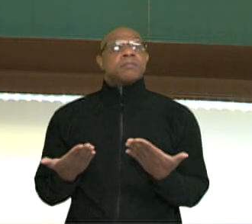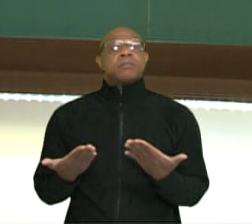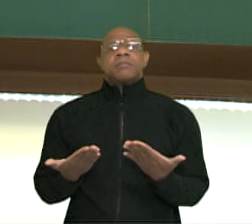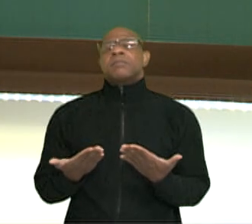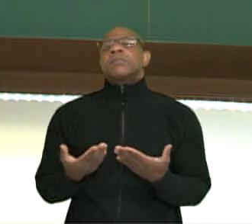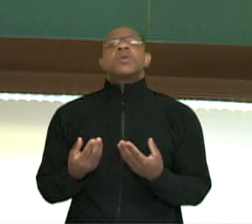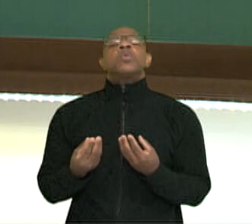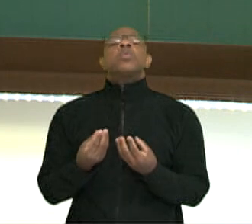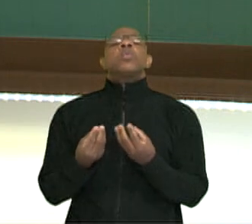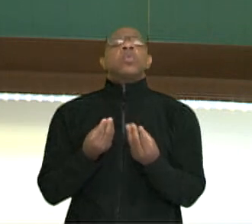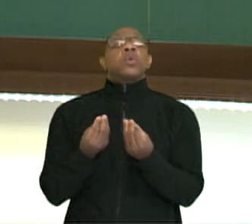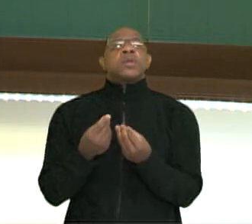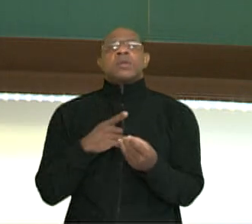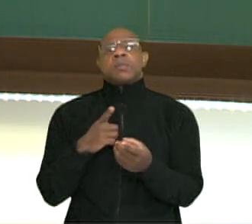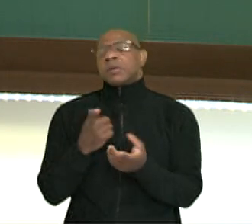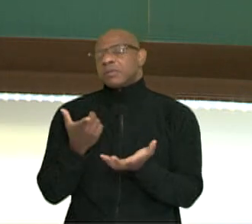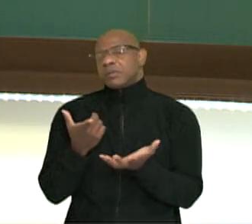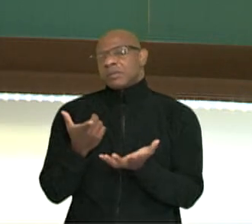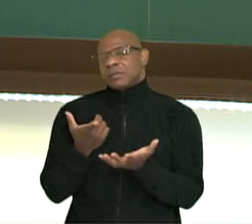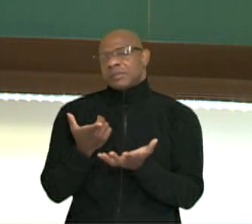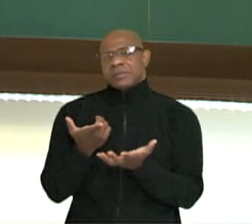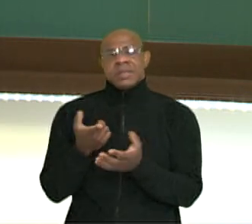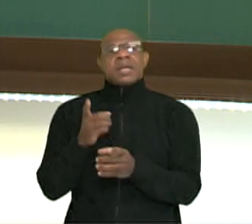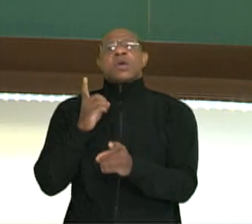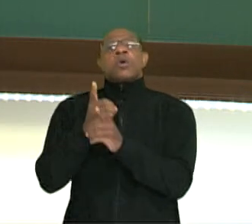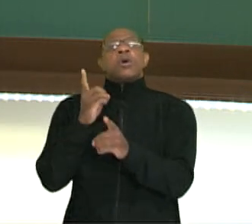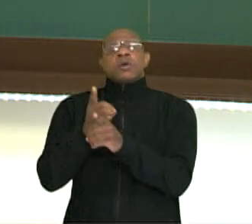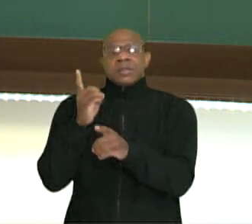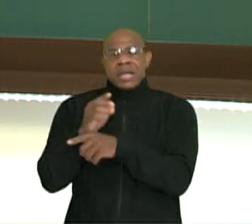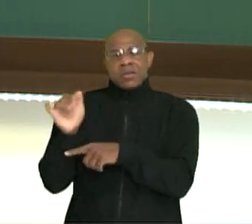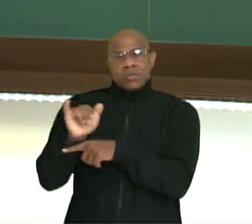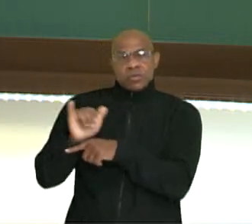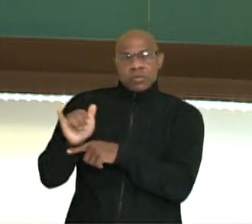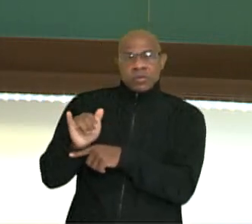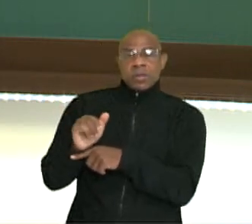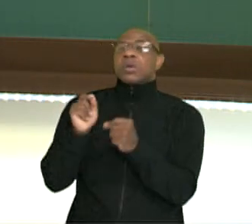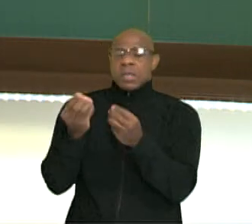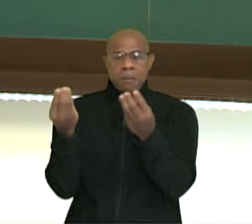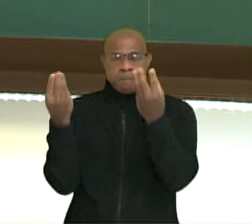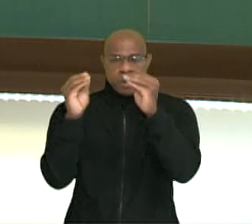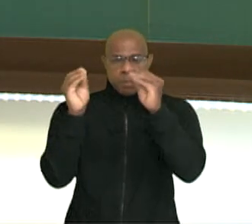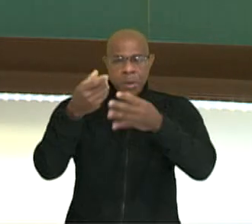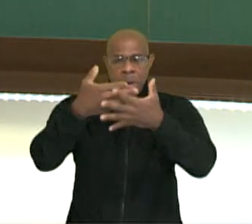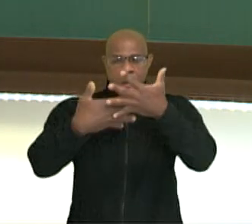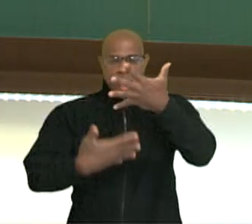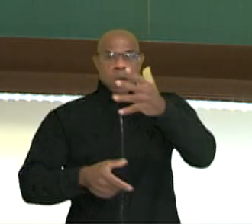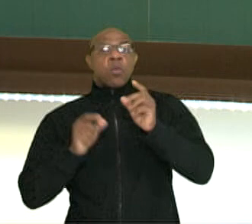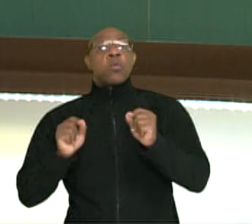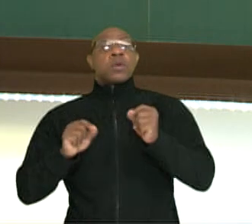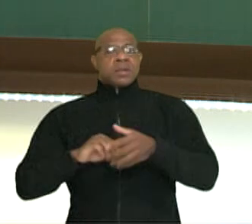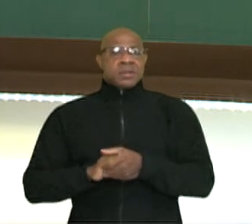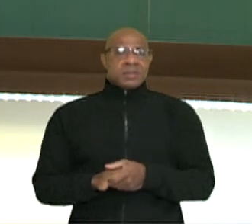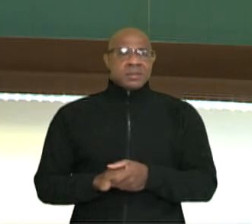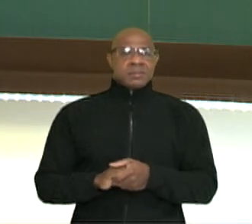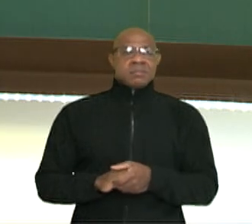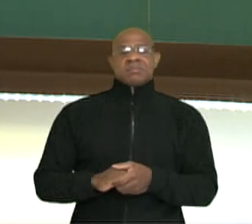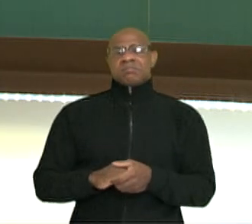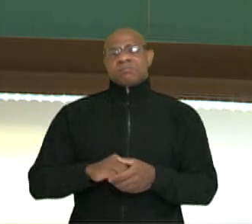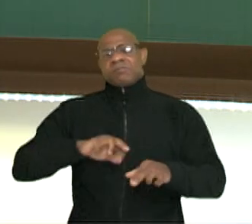Pode achar nos canais de YouTube? O que eles postam lá? Eles postam